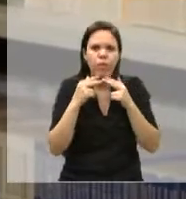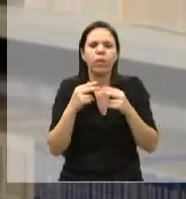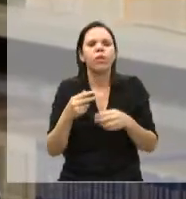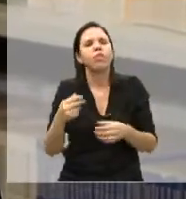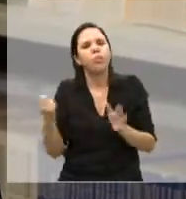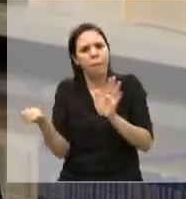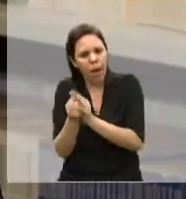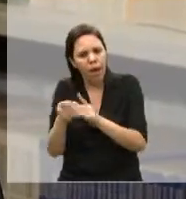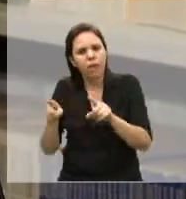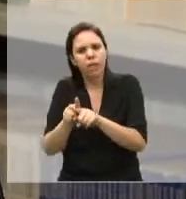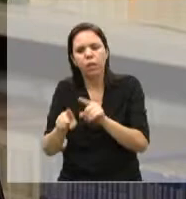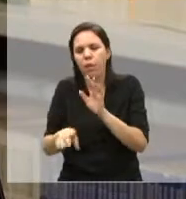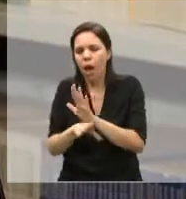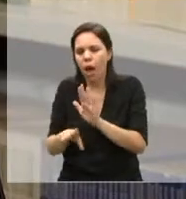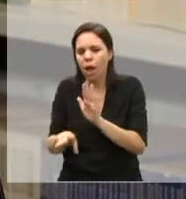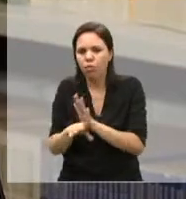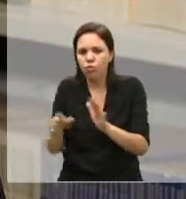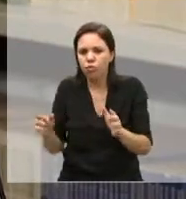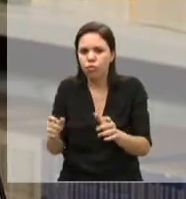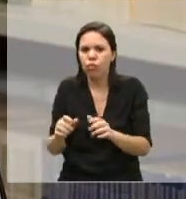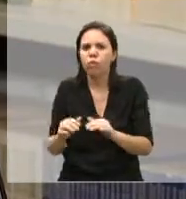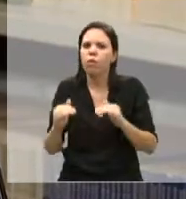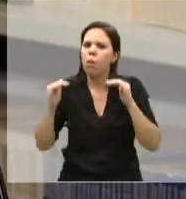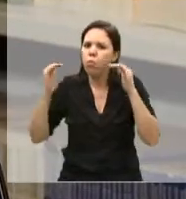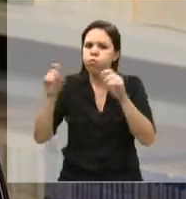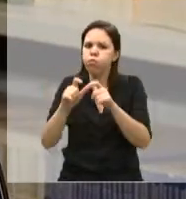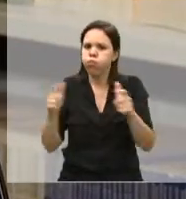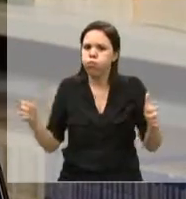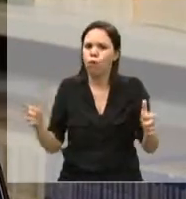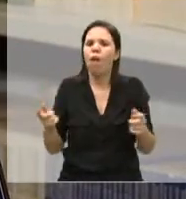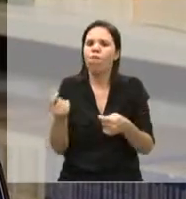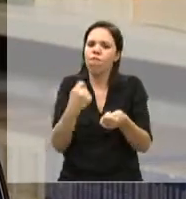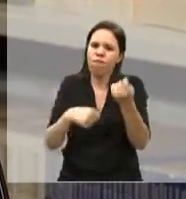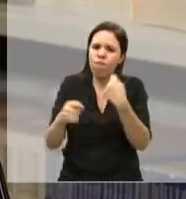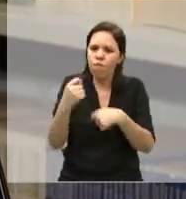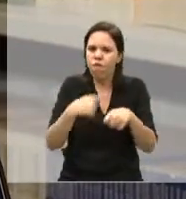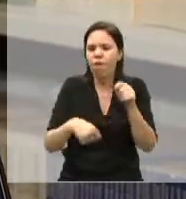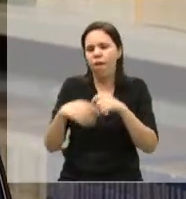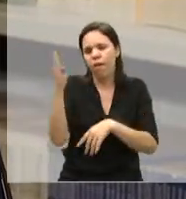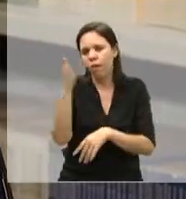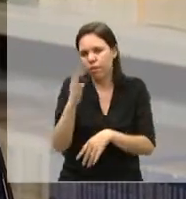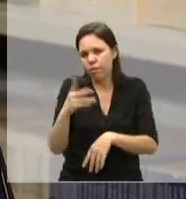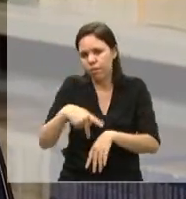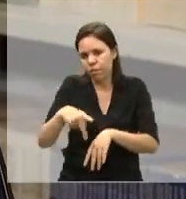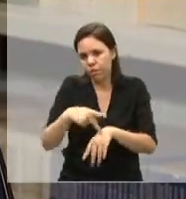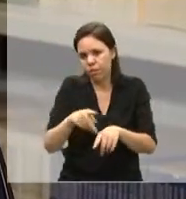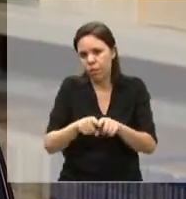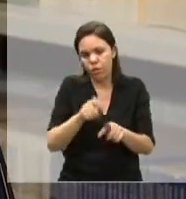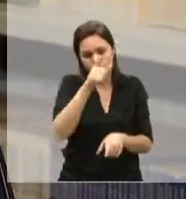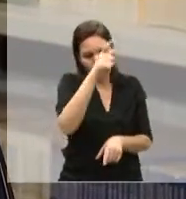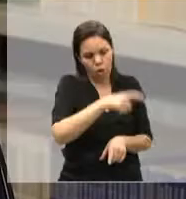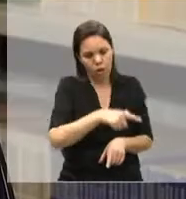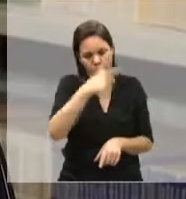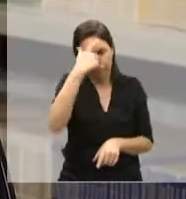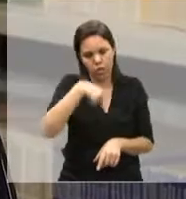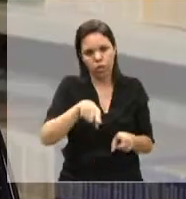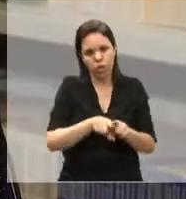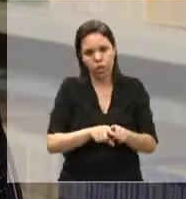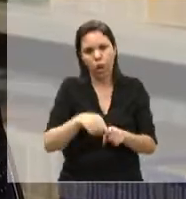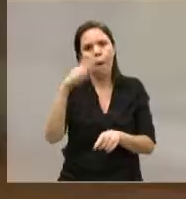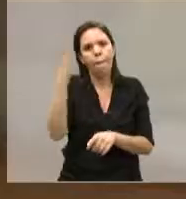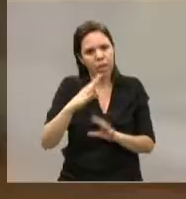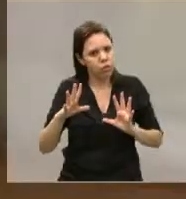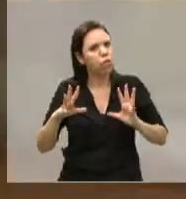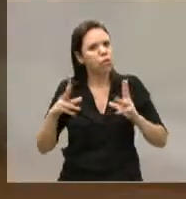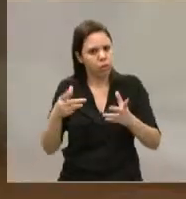isso ajuda a crescer a economia do país, não só a economia pessoal das pessoas, mas o Brasil como um